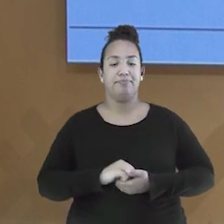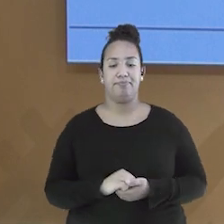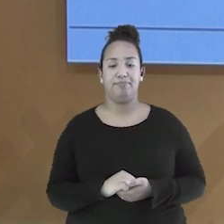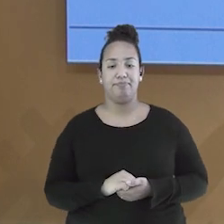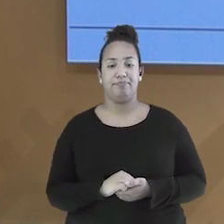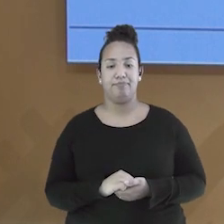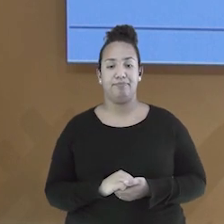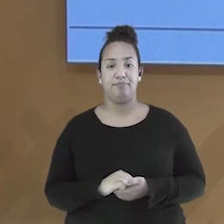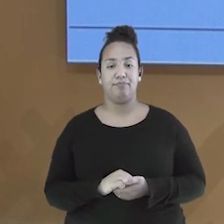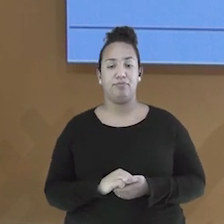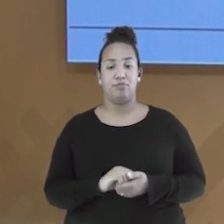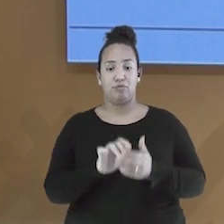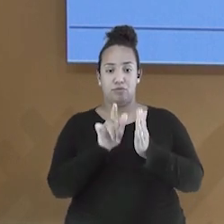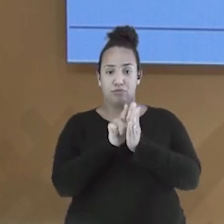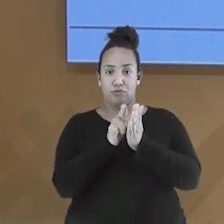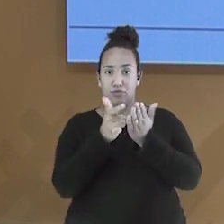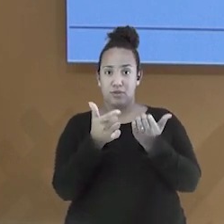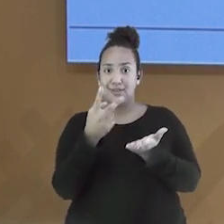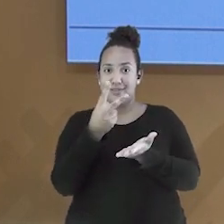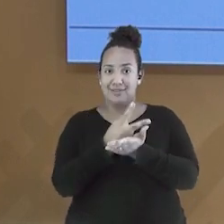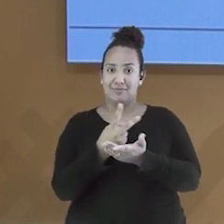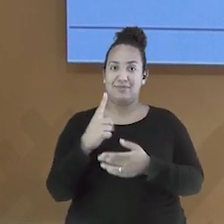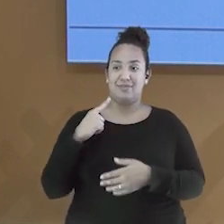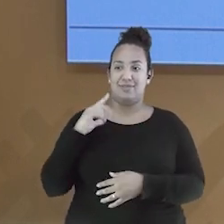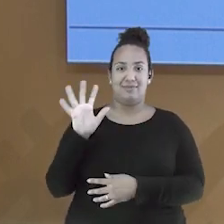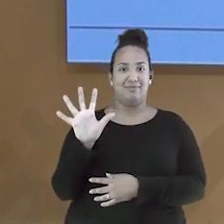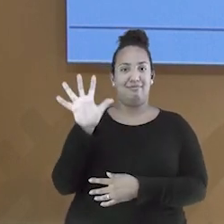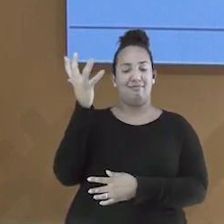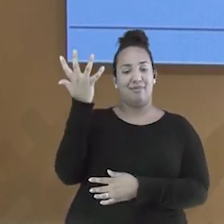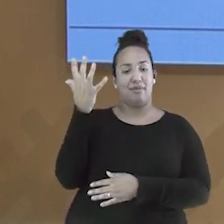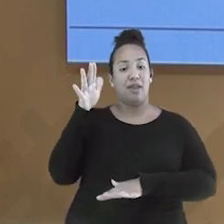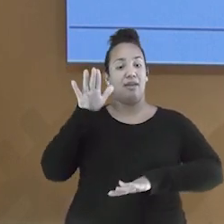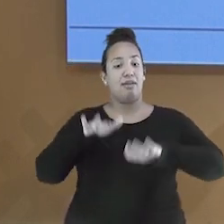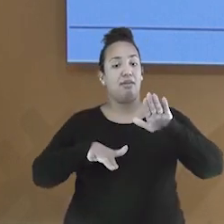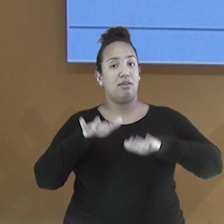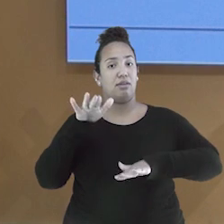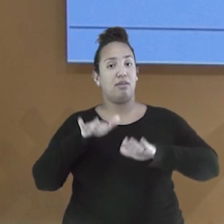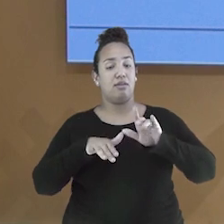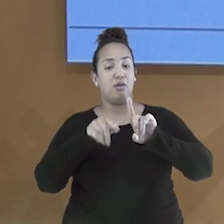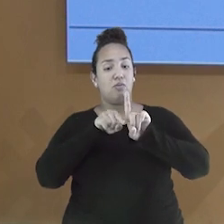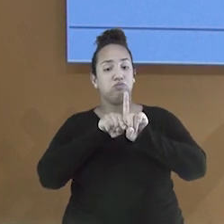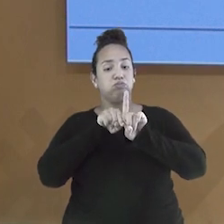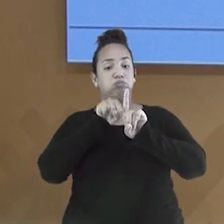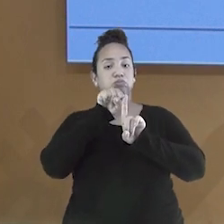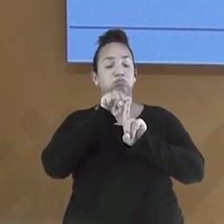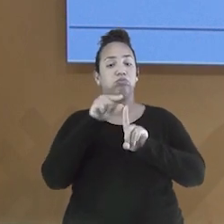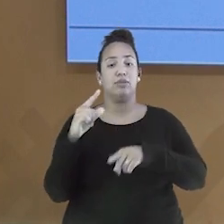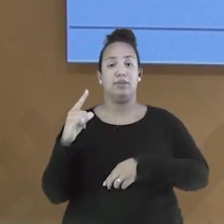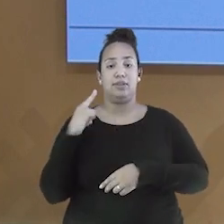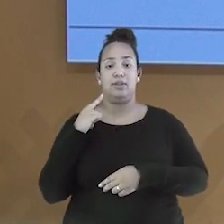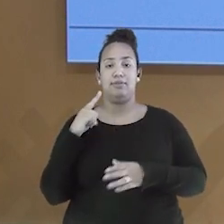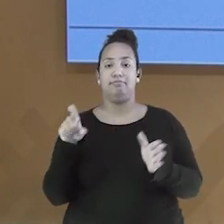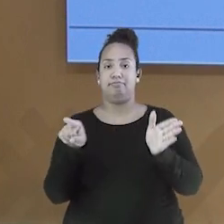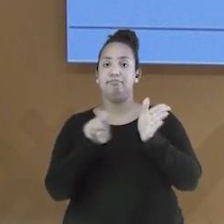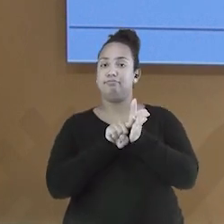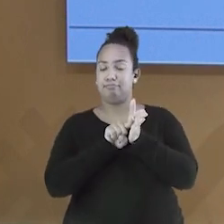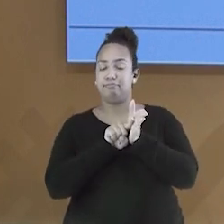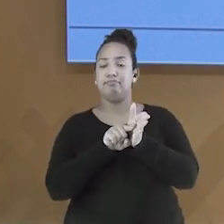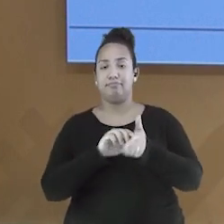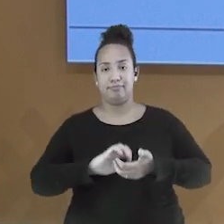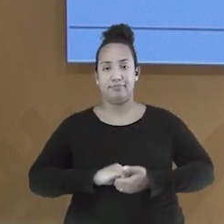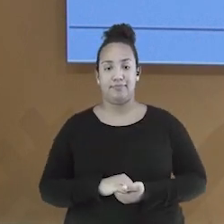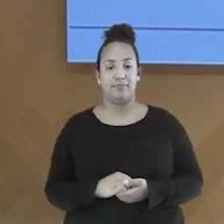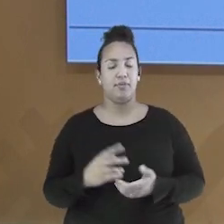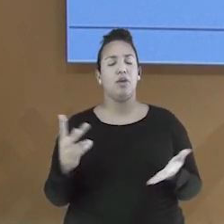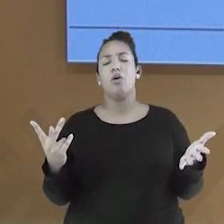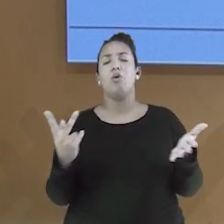jornal, sempre tem a previsão do tempo e, às vezes, a temperatura está acompanhada do sinal negativo. Isso acontece quando